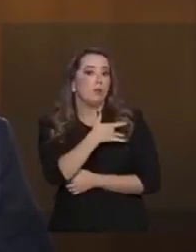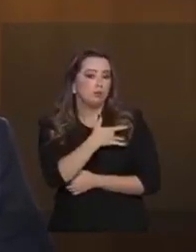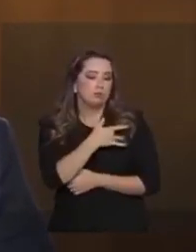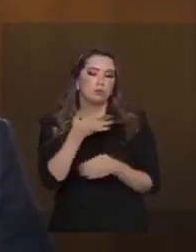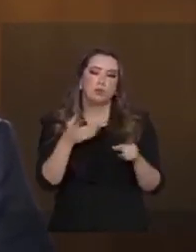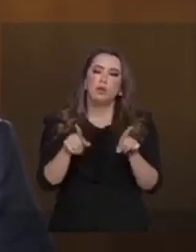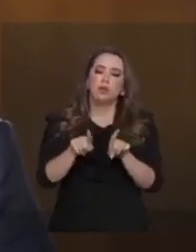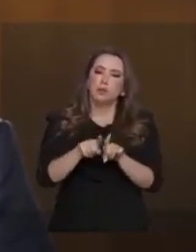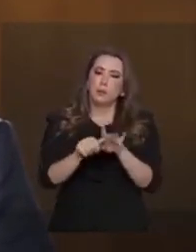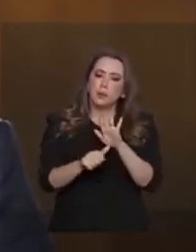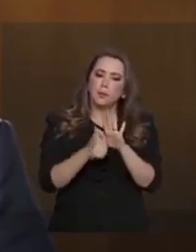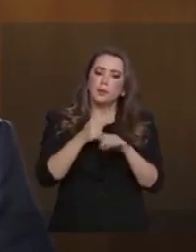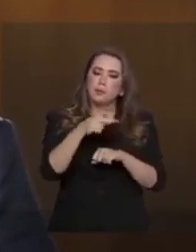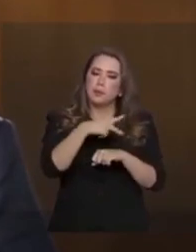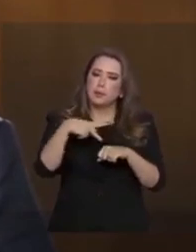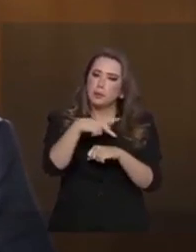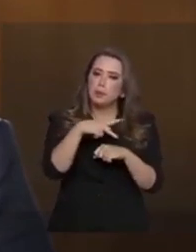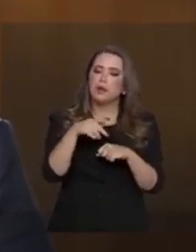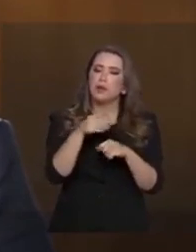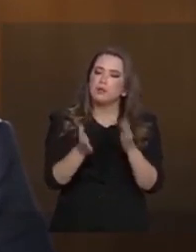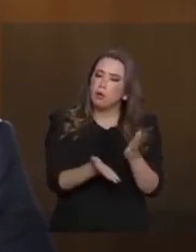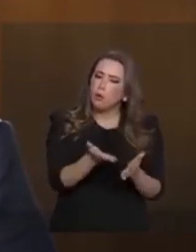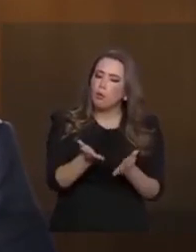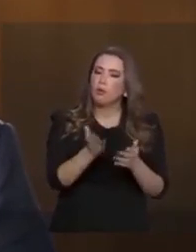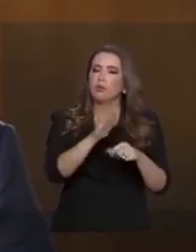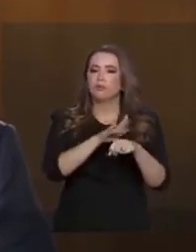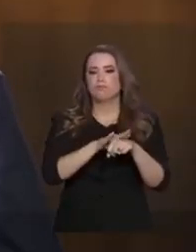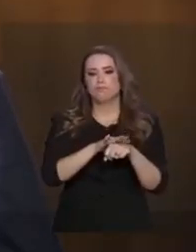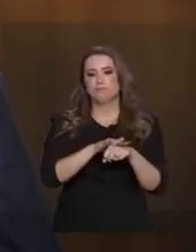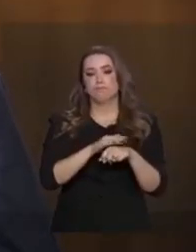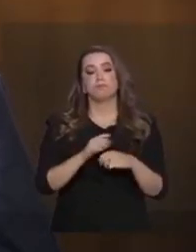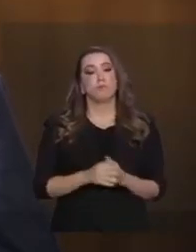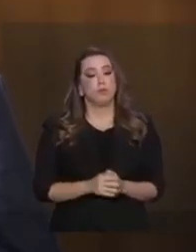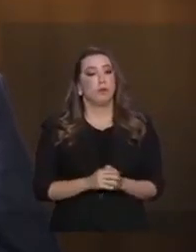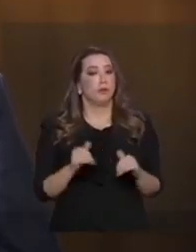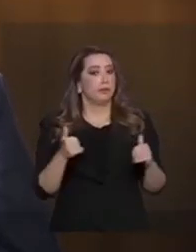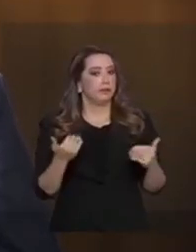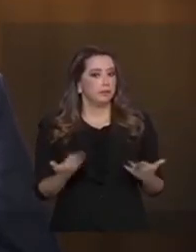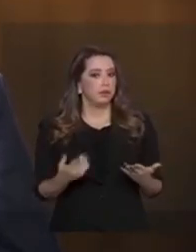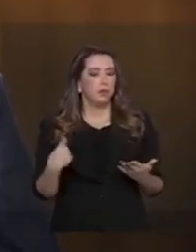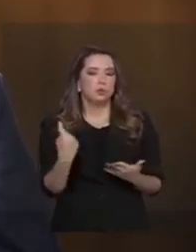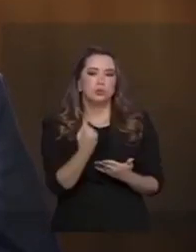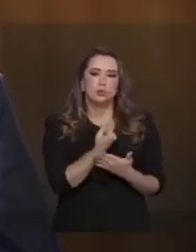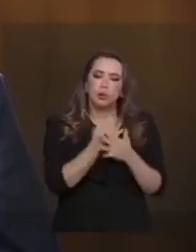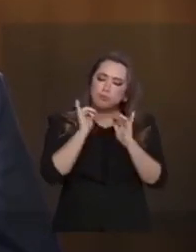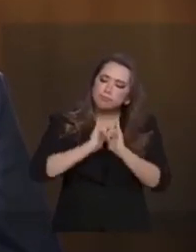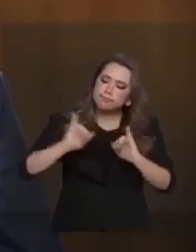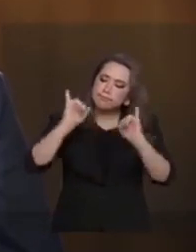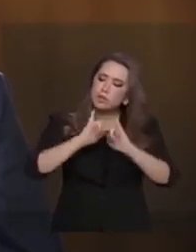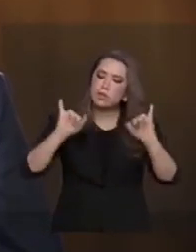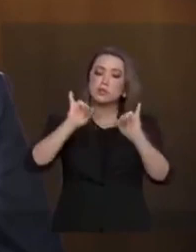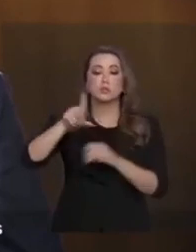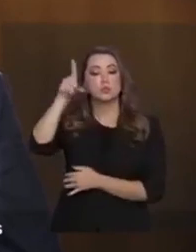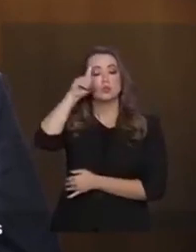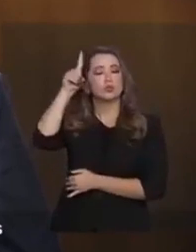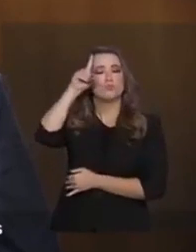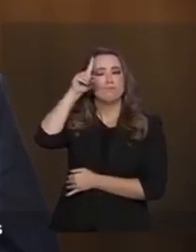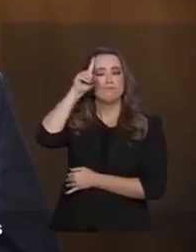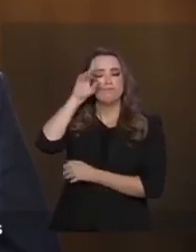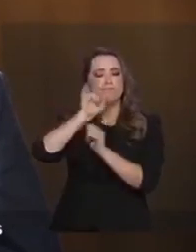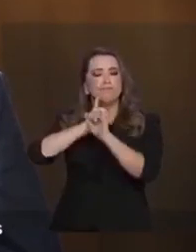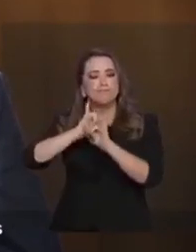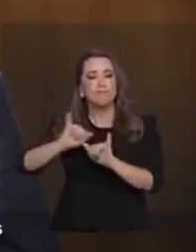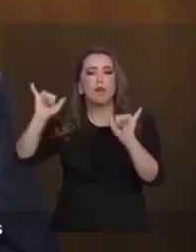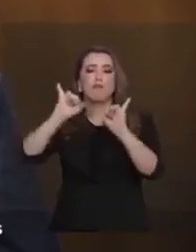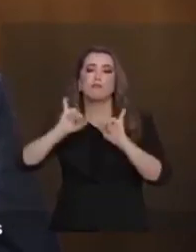o primeiro país da América do Sul a lidar com a enfermidade. Desde então, transmitimos informações diárias,